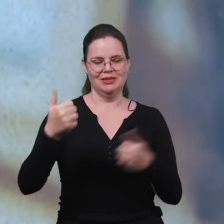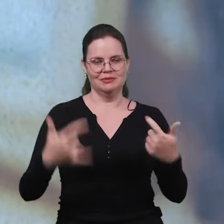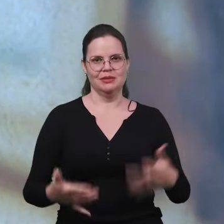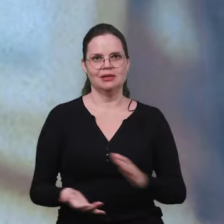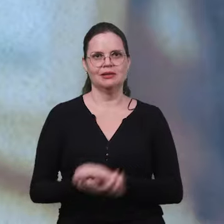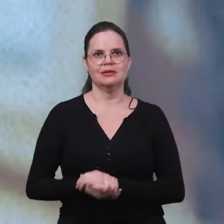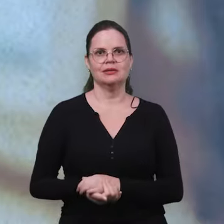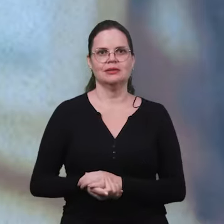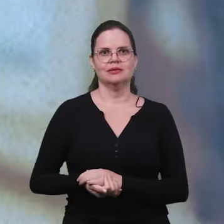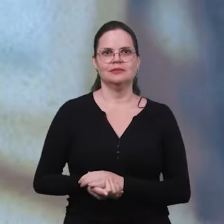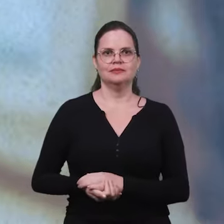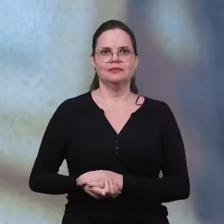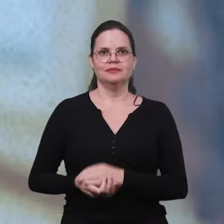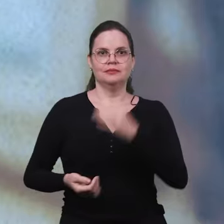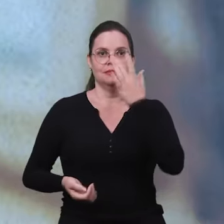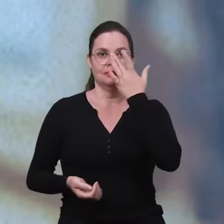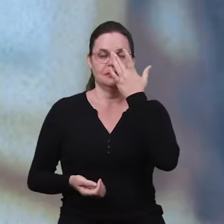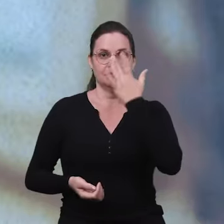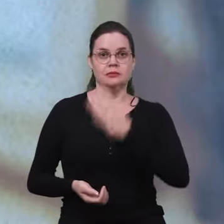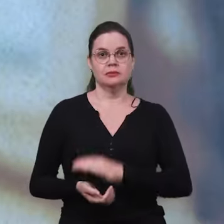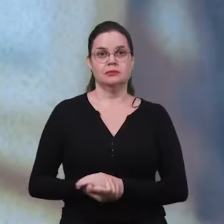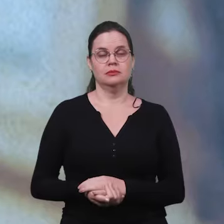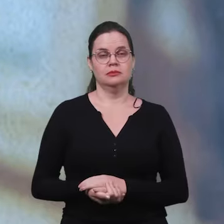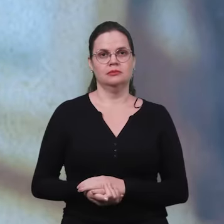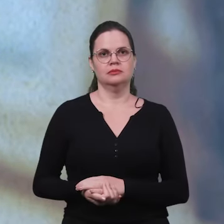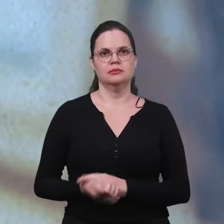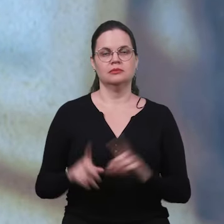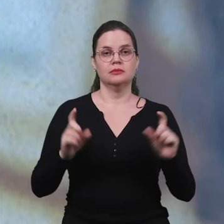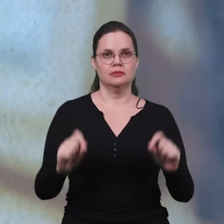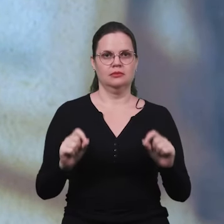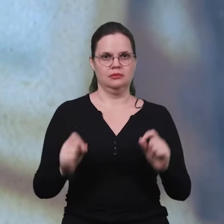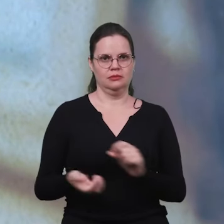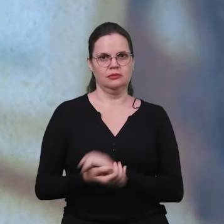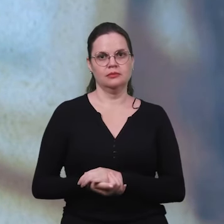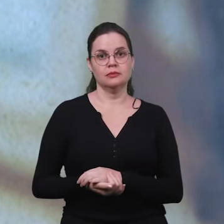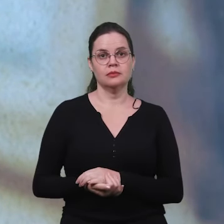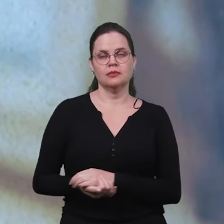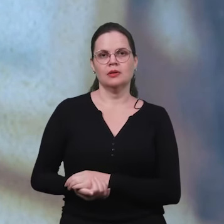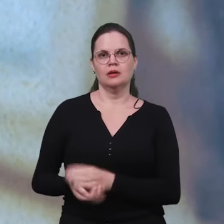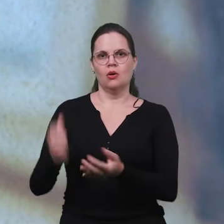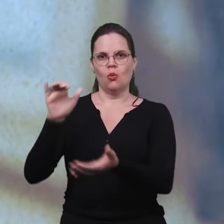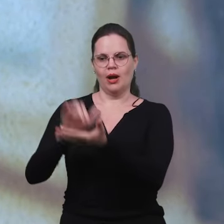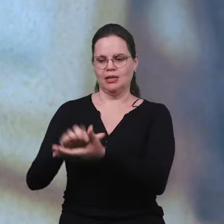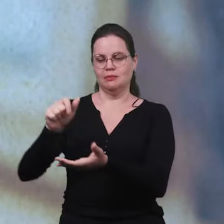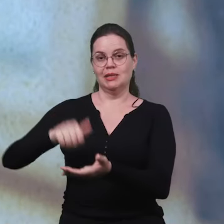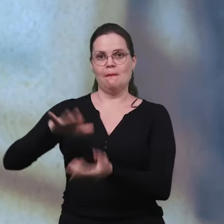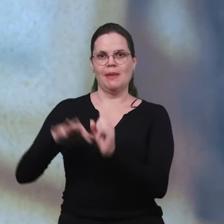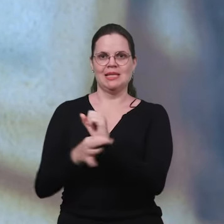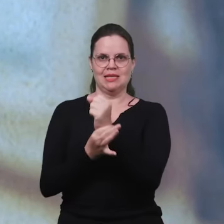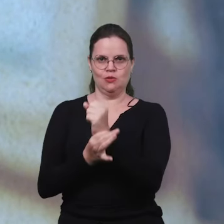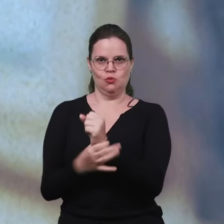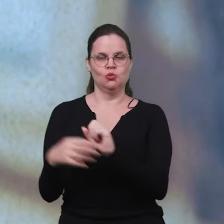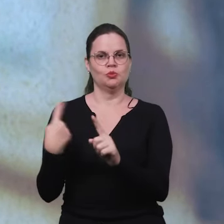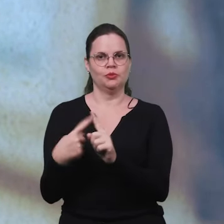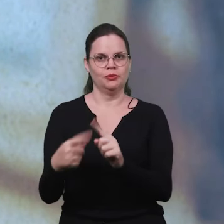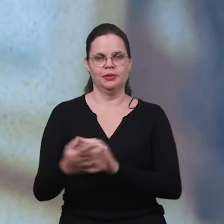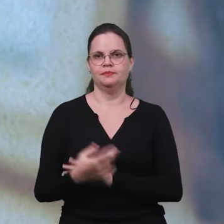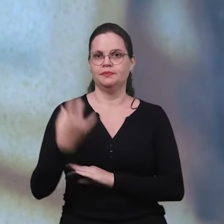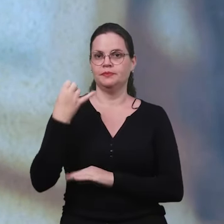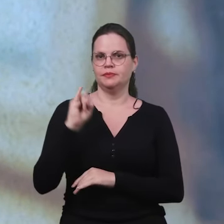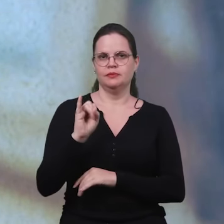vamos ter esse privilégio de compartilhar com as outras pessoas aqui hoje. Que é o seguinte, o casamento, ele é mais seguro por quê? Por exemplo, se